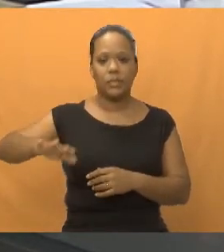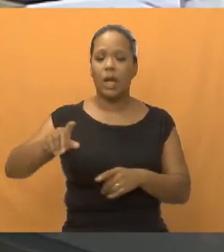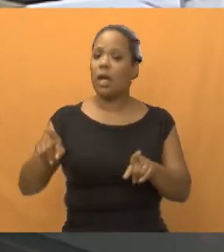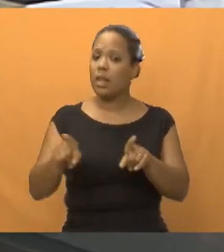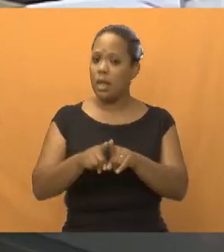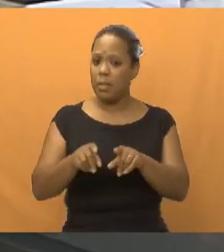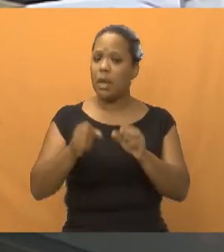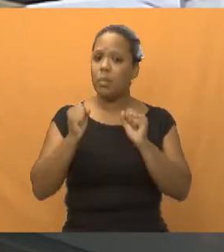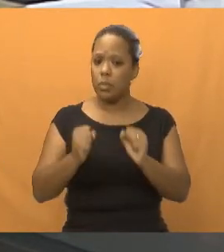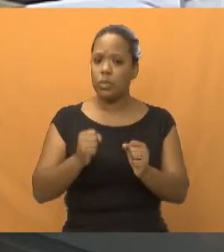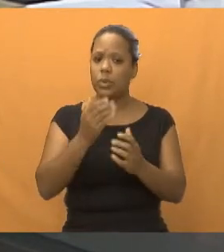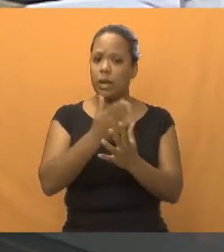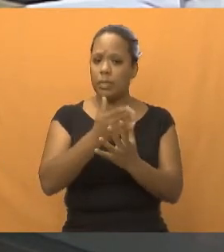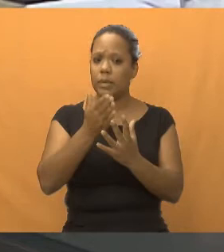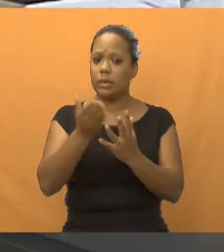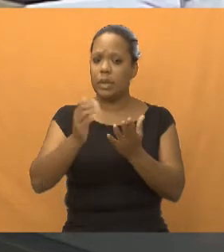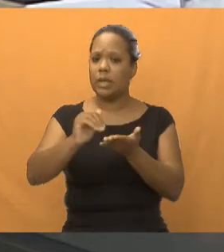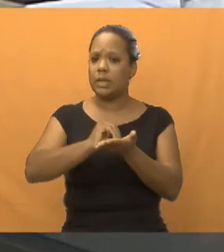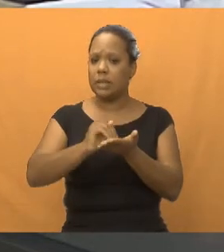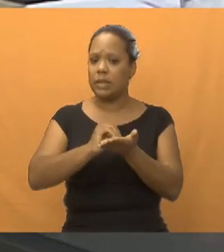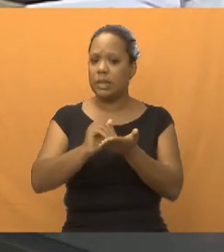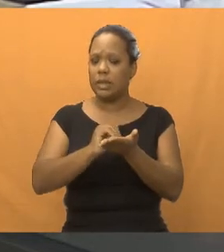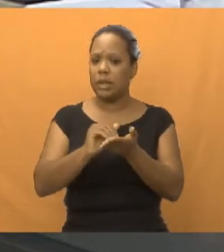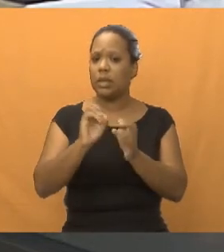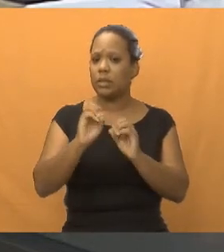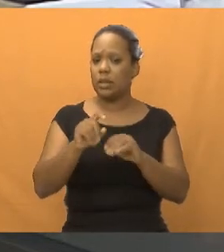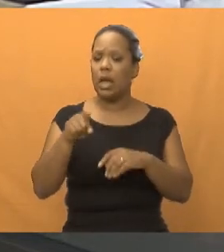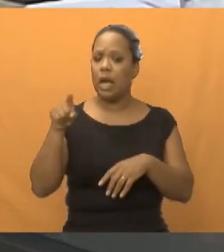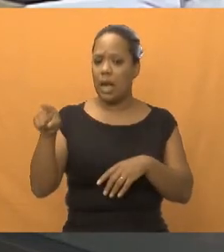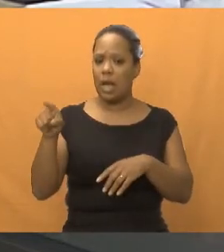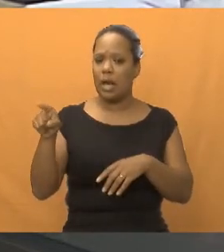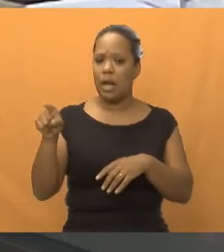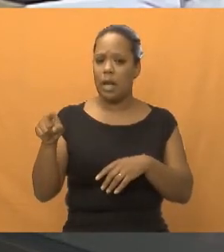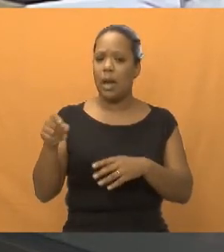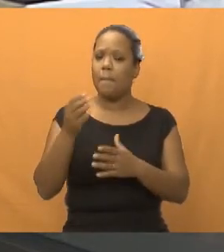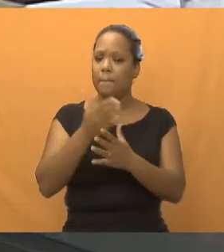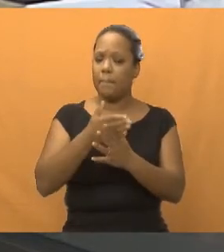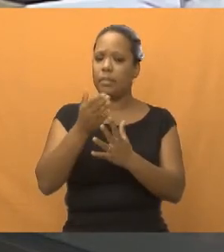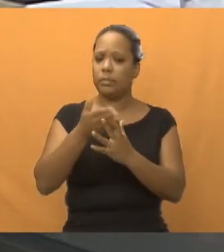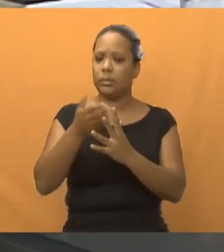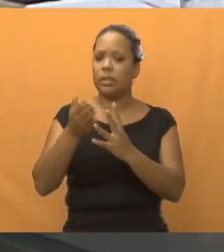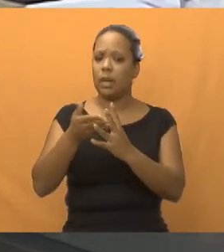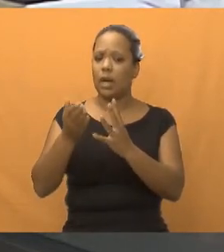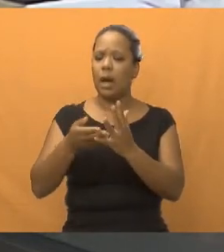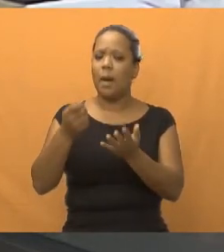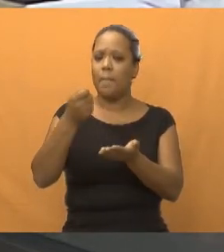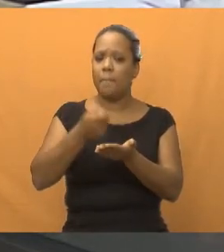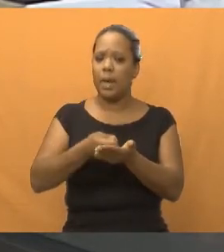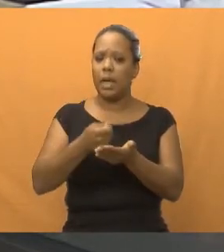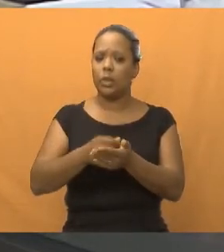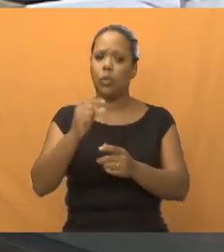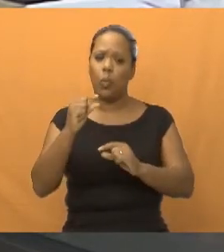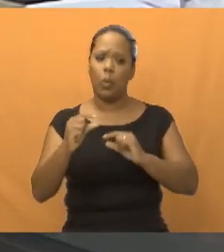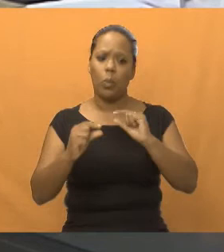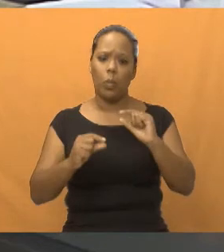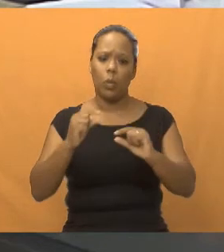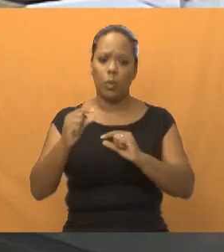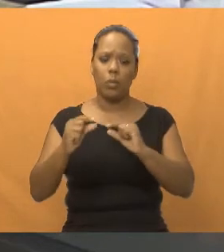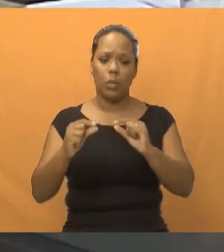para a Secretaria de Educação, e a Secretaria de Educação iria pagando aos poucos isso para o